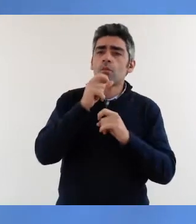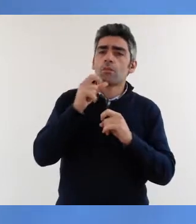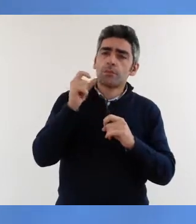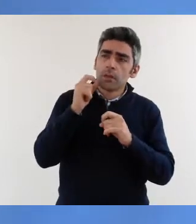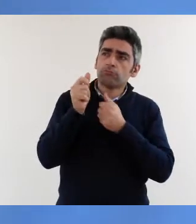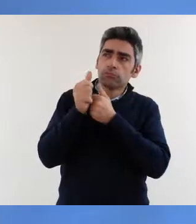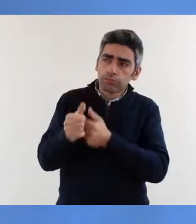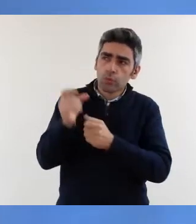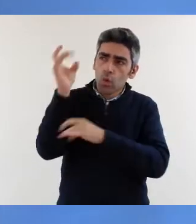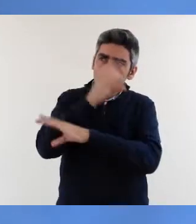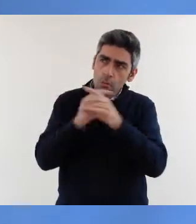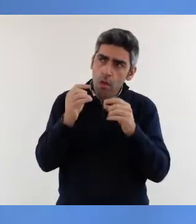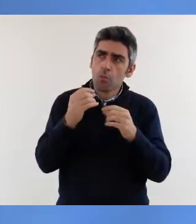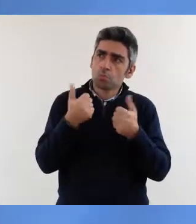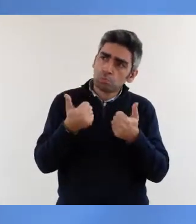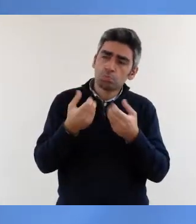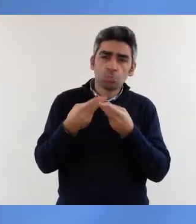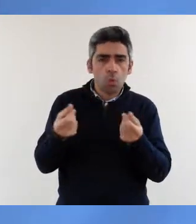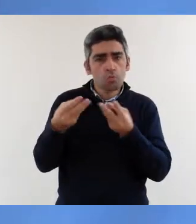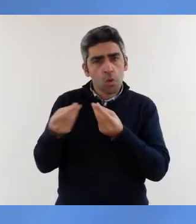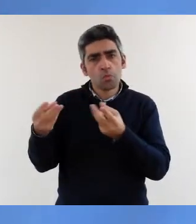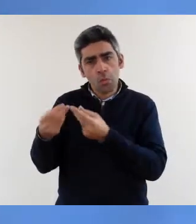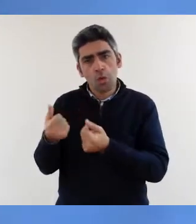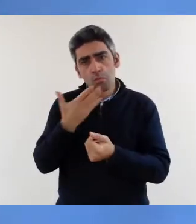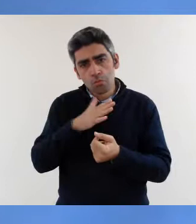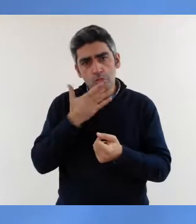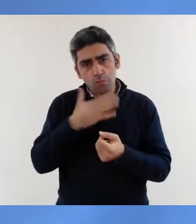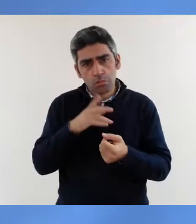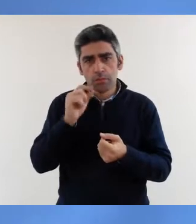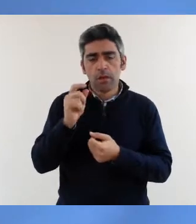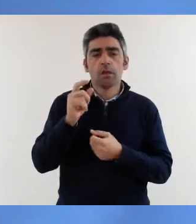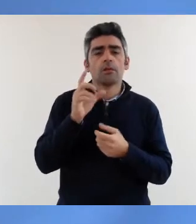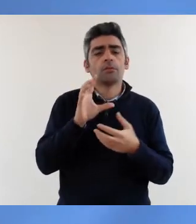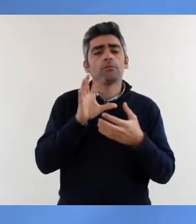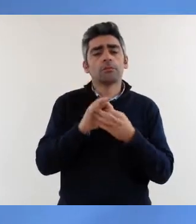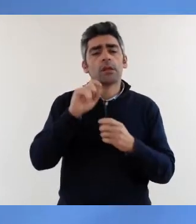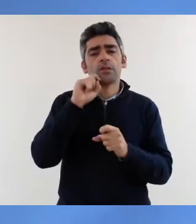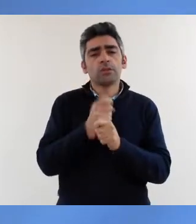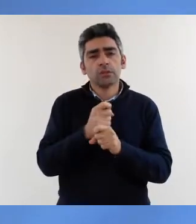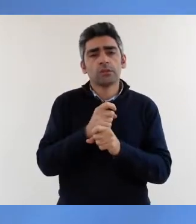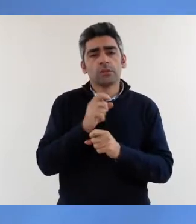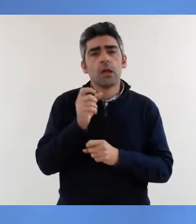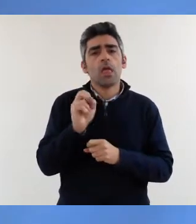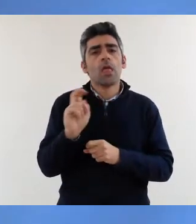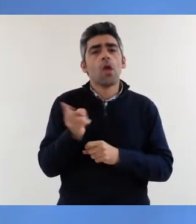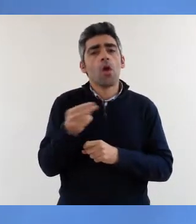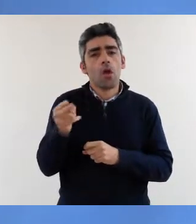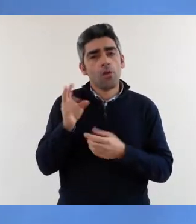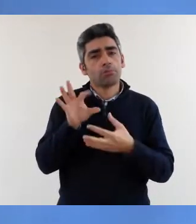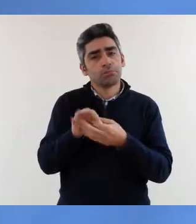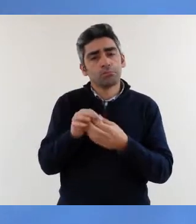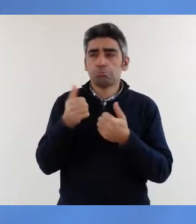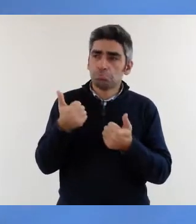cumprimento dos compromissos internacionais nomeadamente europeus e dentro destes os respeitantes